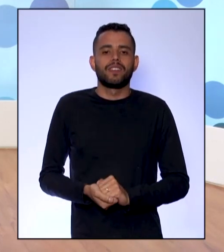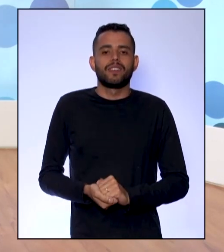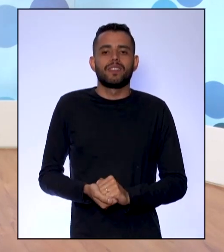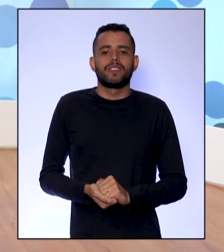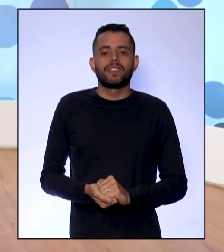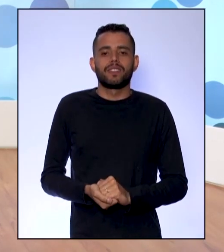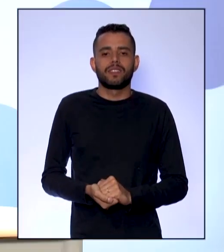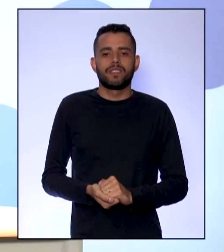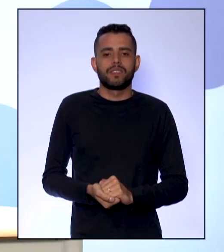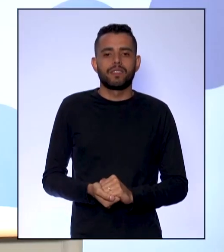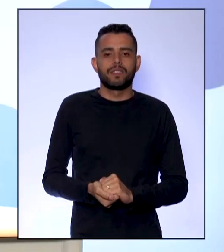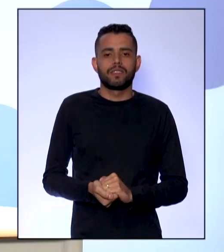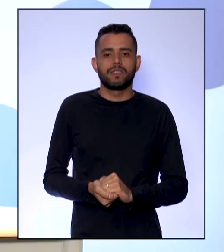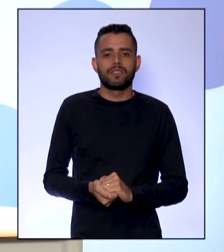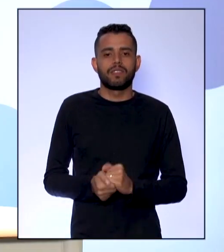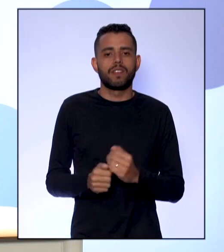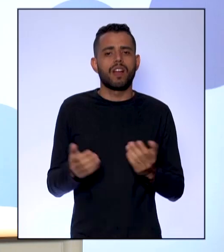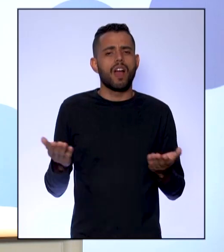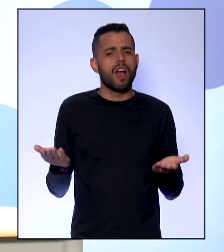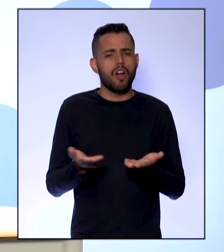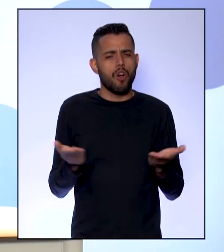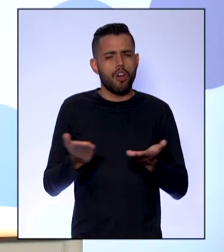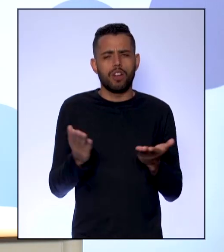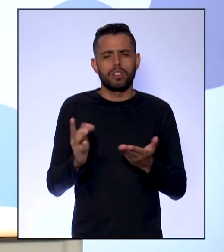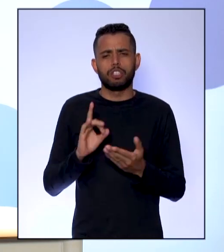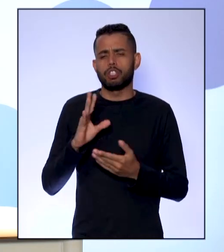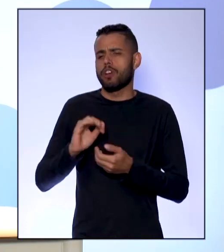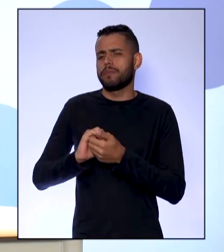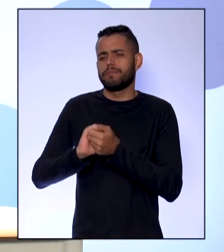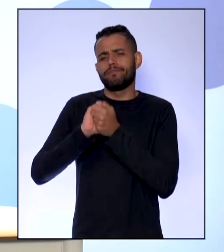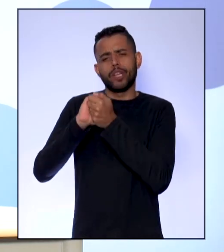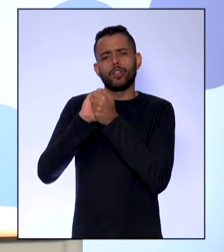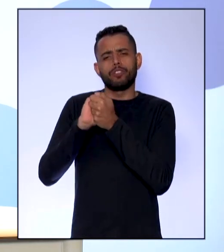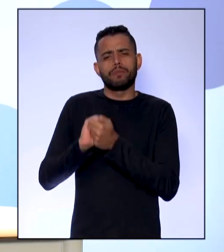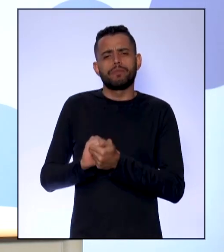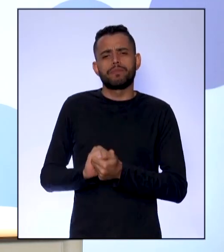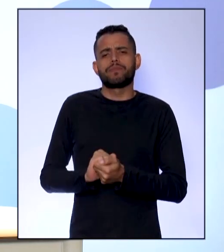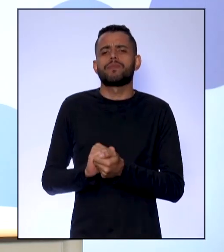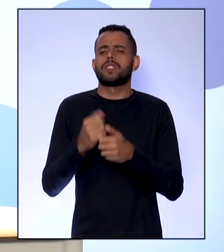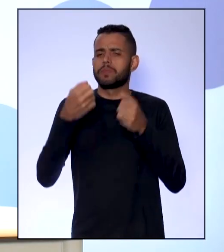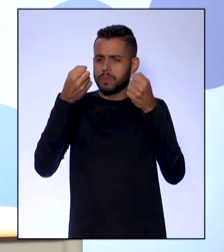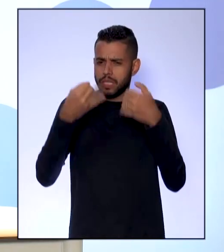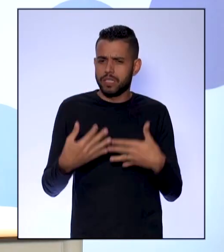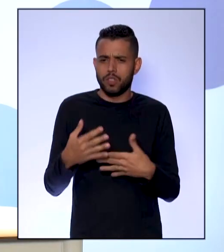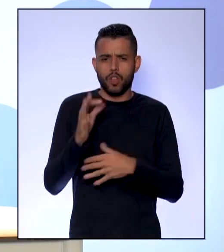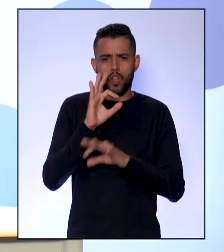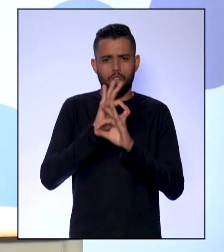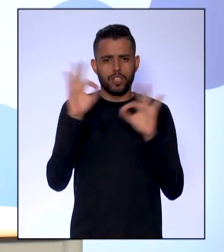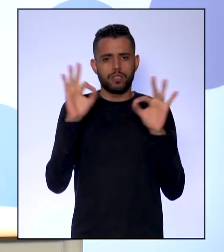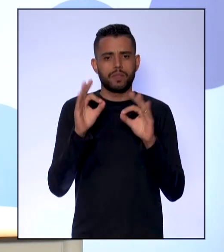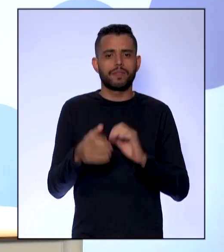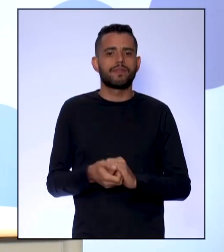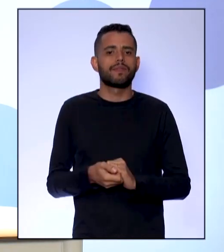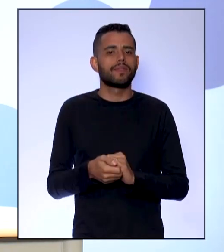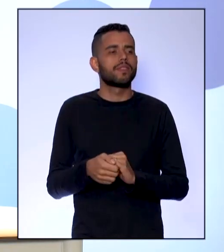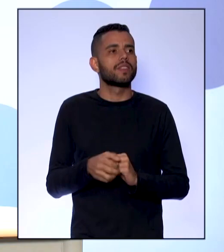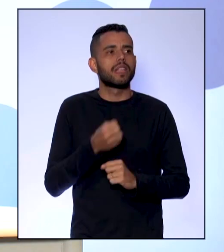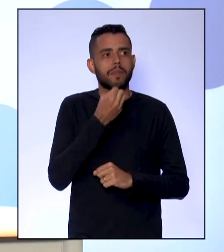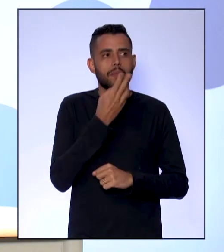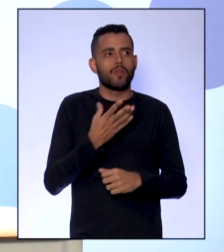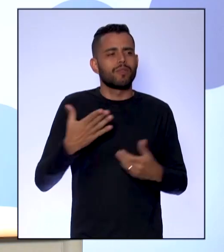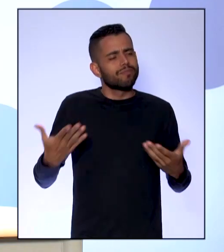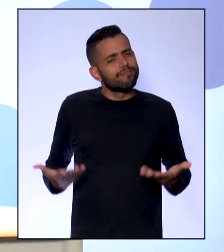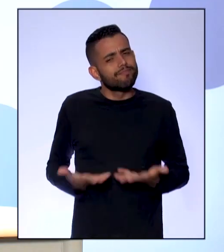Não, aqui agora, por enquanto, somente elogios. Top a explicação. Esse é importante, esse vai levantar o seu